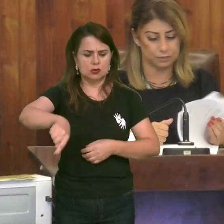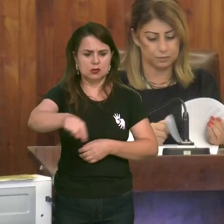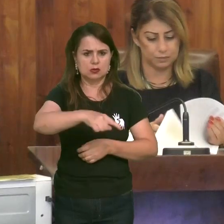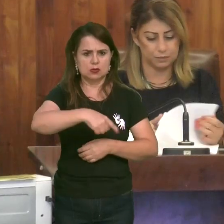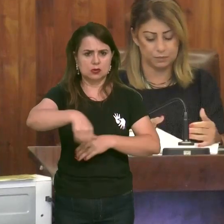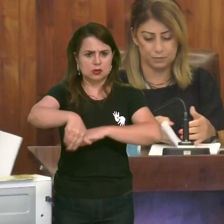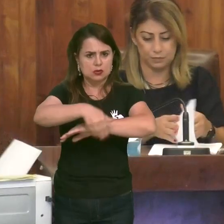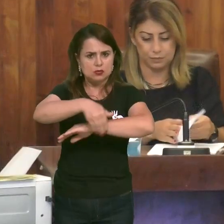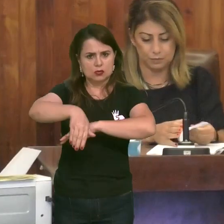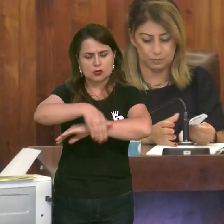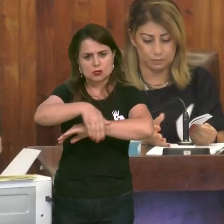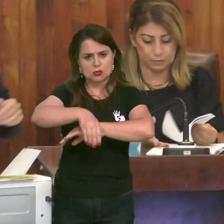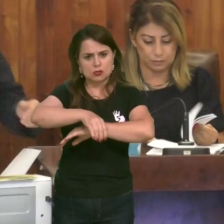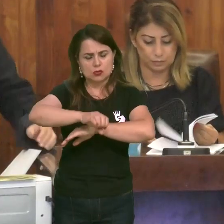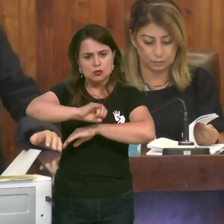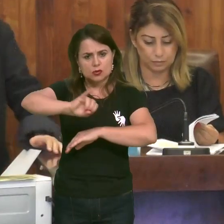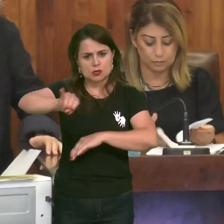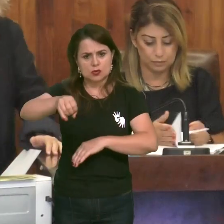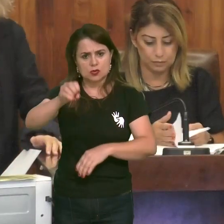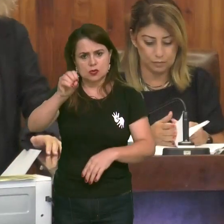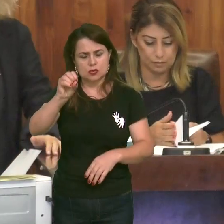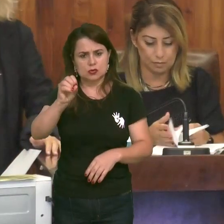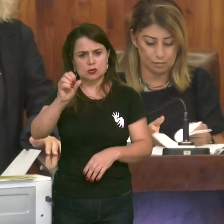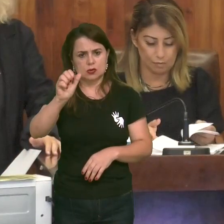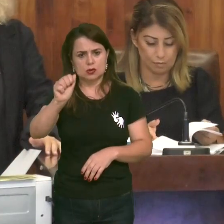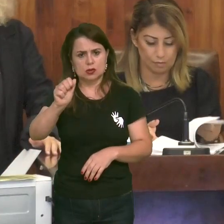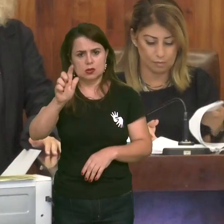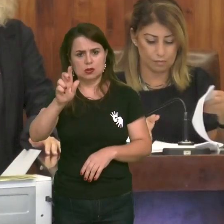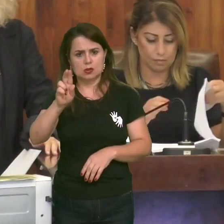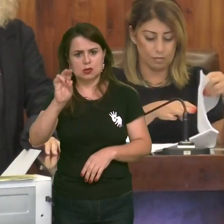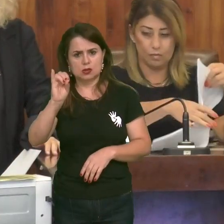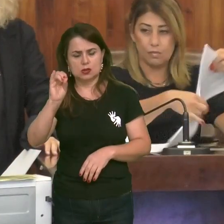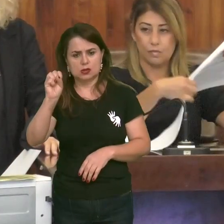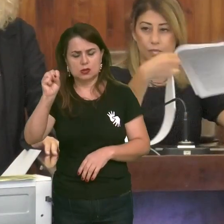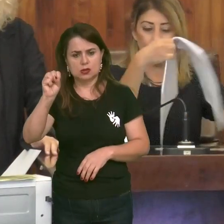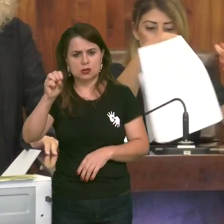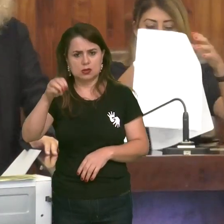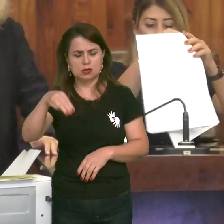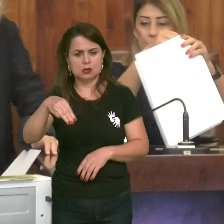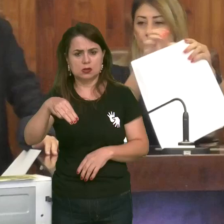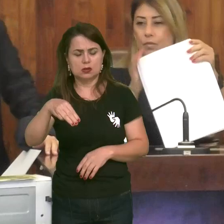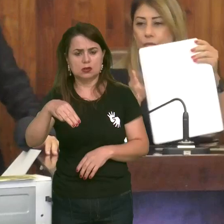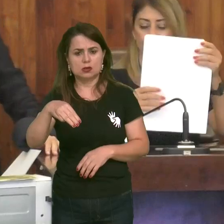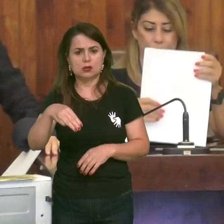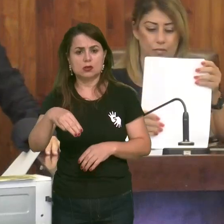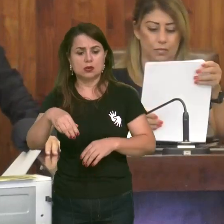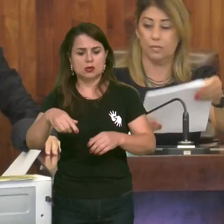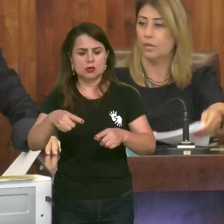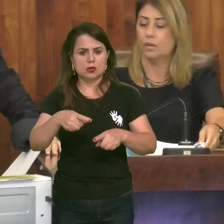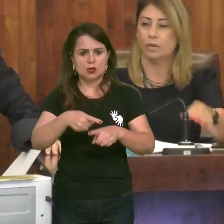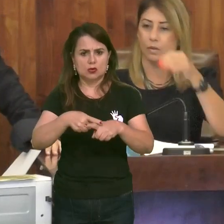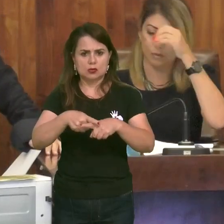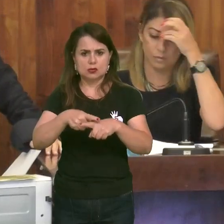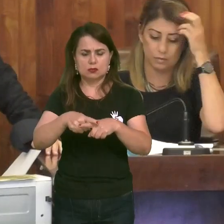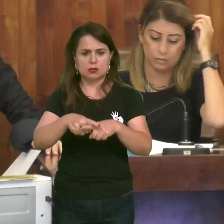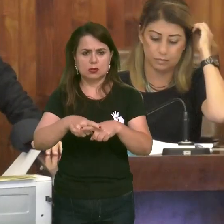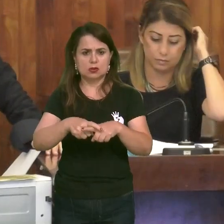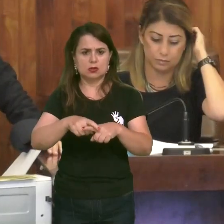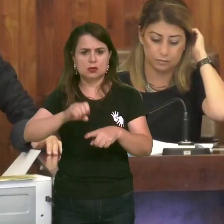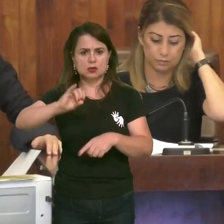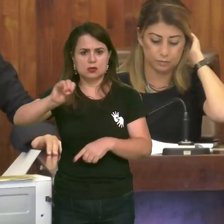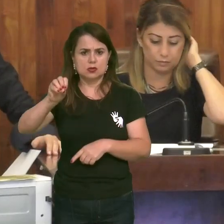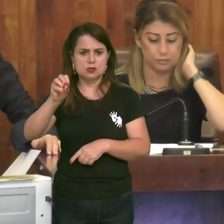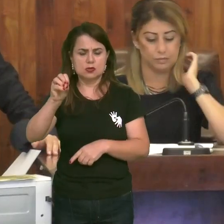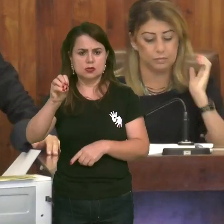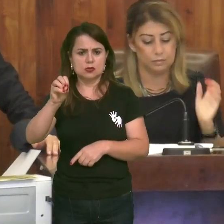Avenida Joaquim cavina no Entroncamento com arroz com as ruas José de Abreu Neto e Jorge Wilton e